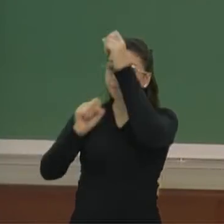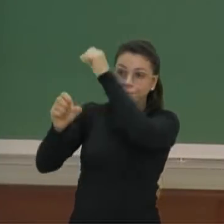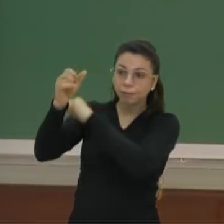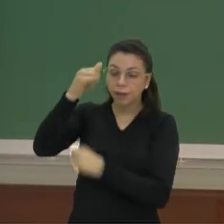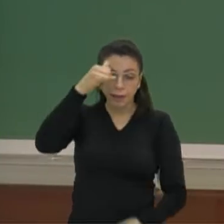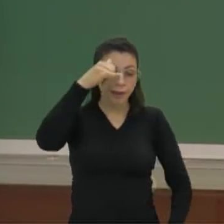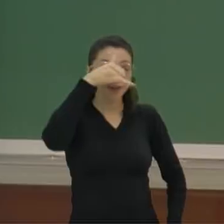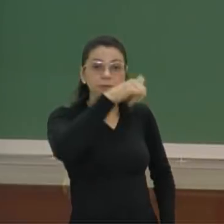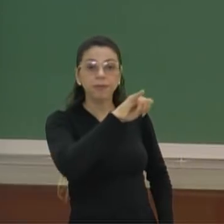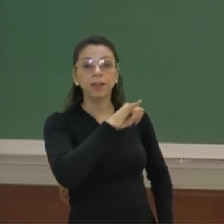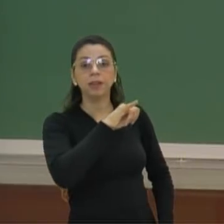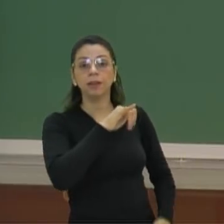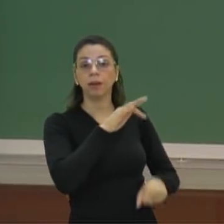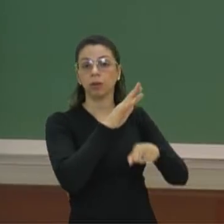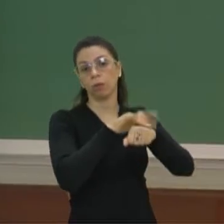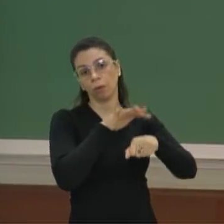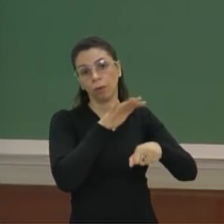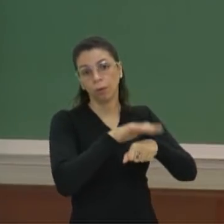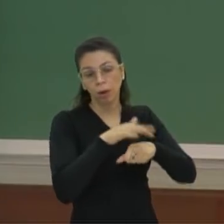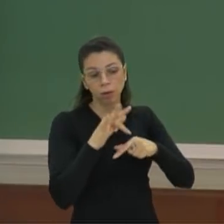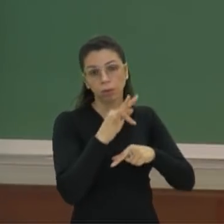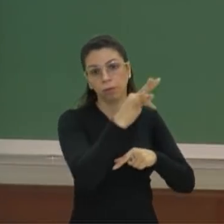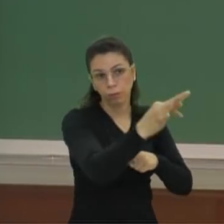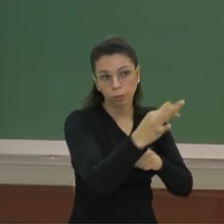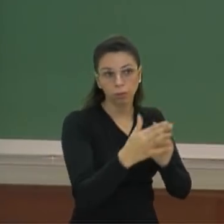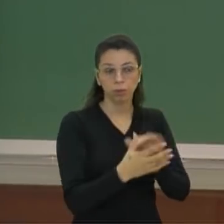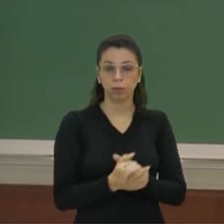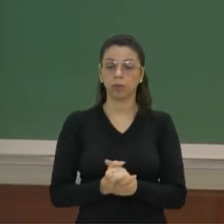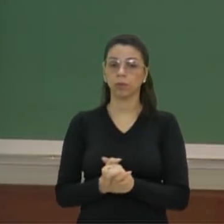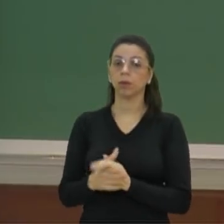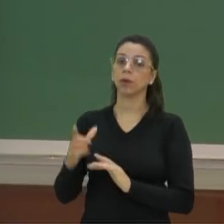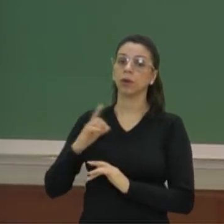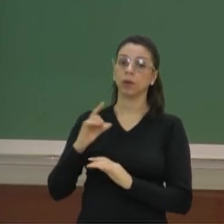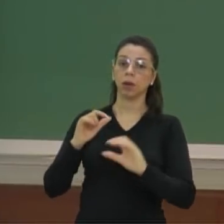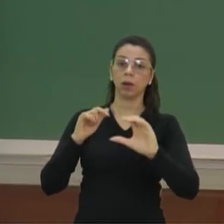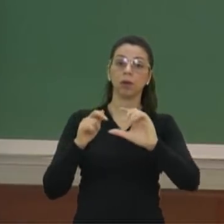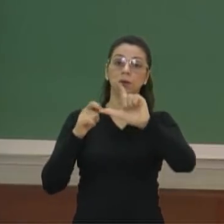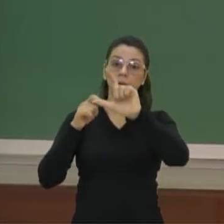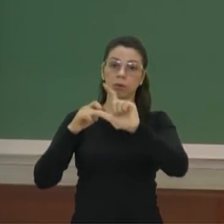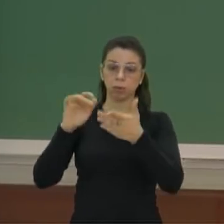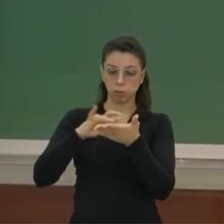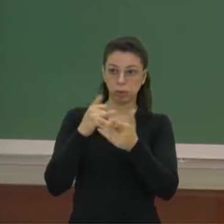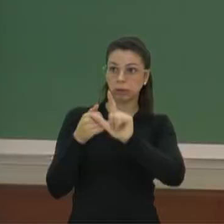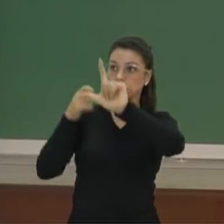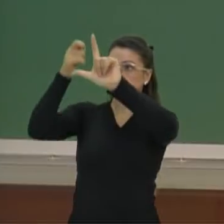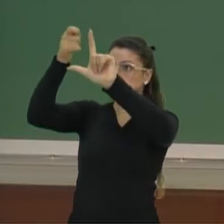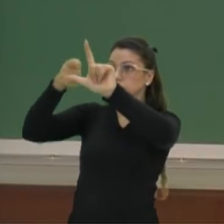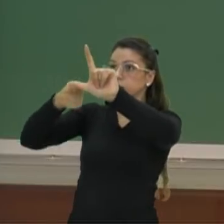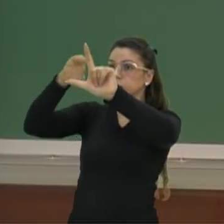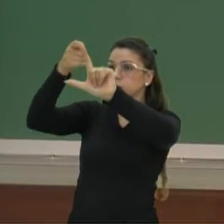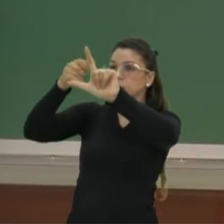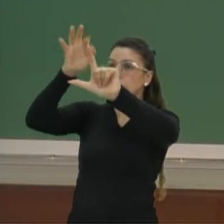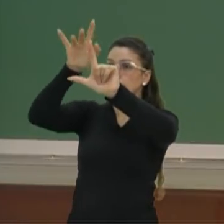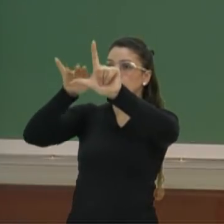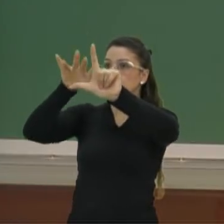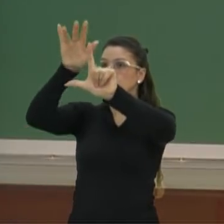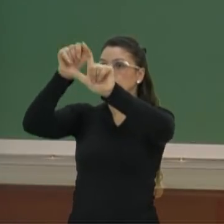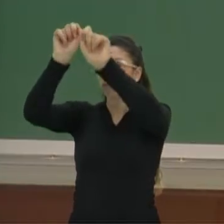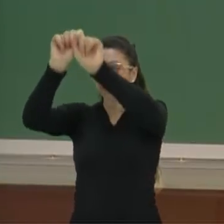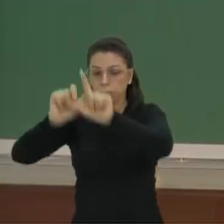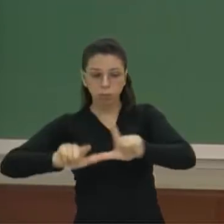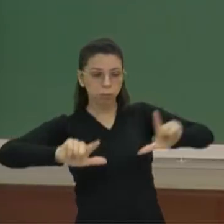mais aprofundadamente essa reportagem? Eu fiz um recorte. Aponta o teu celular para o QR Code e você vai lê-la